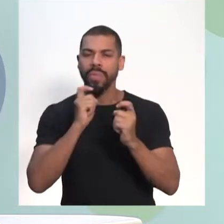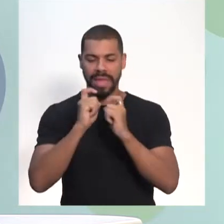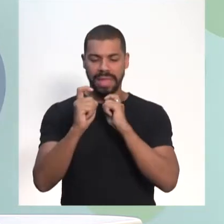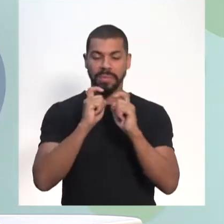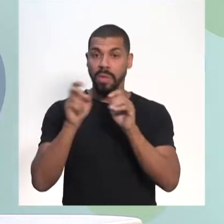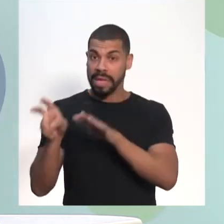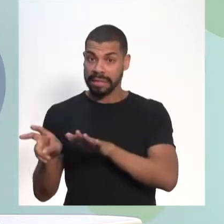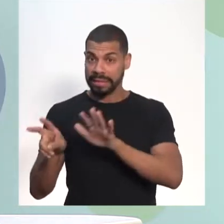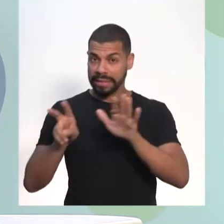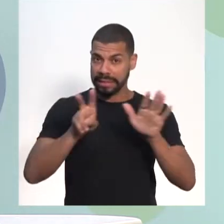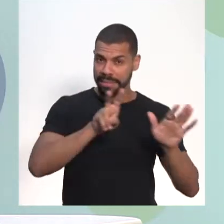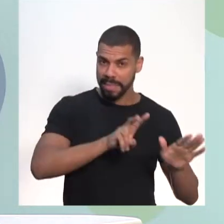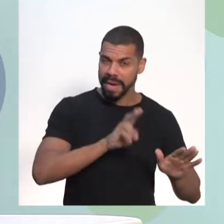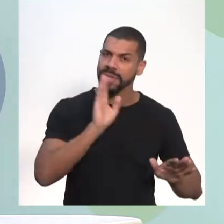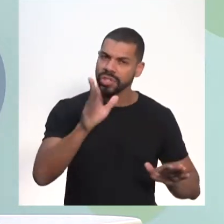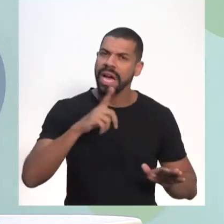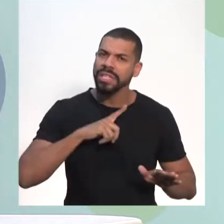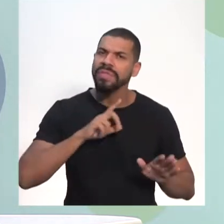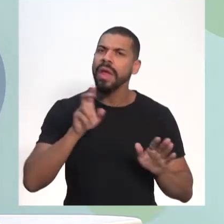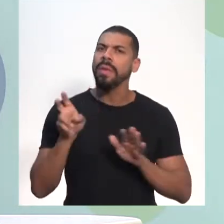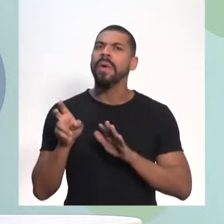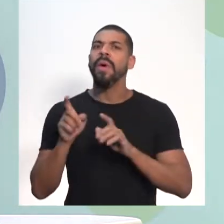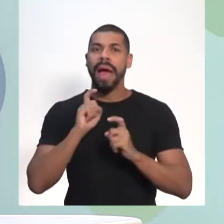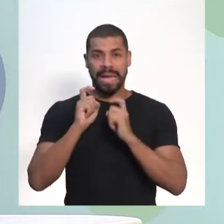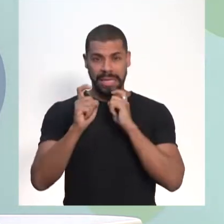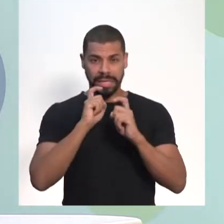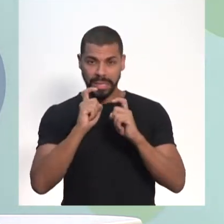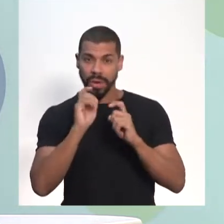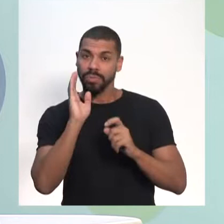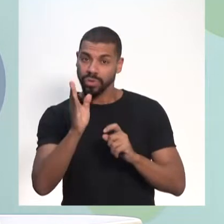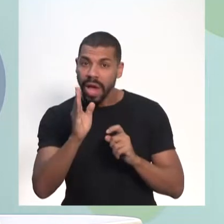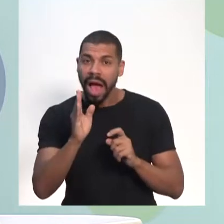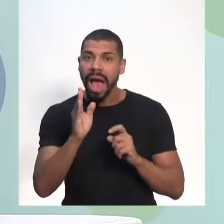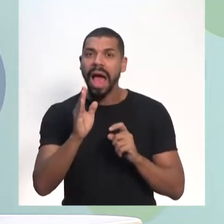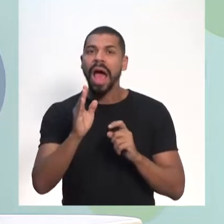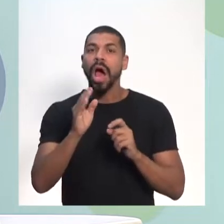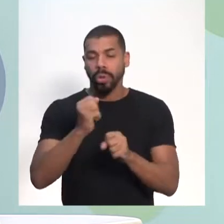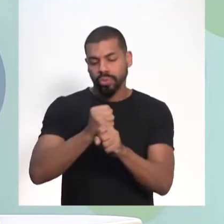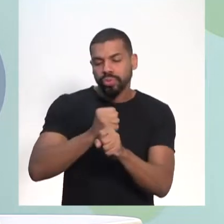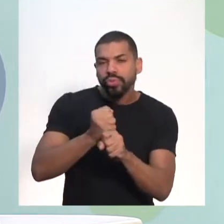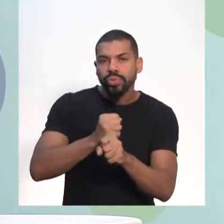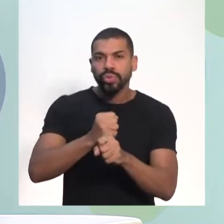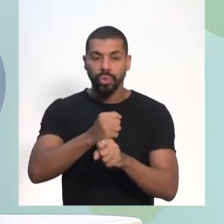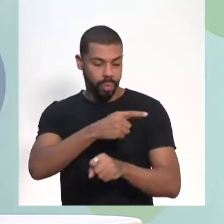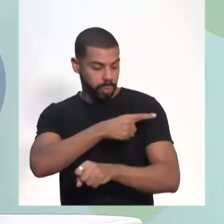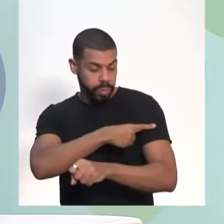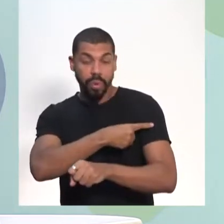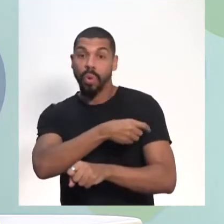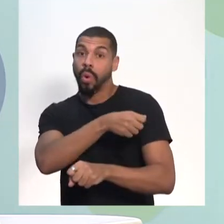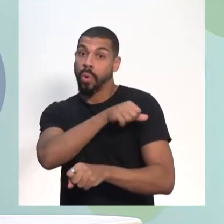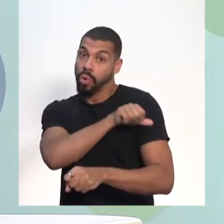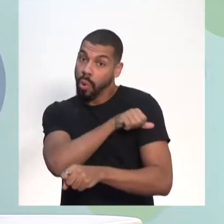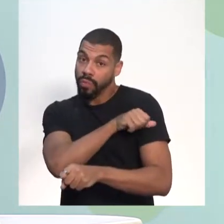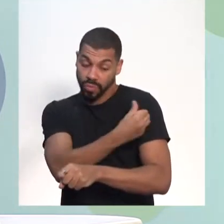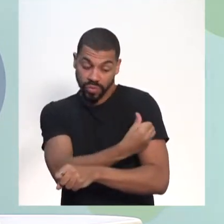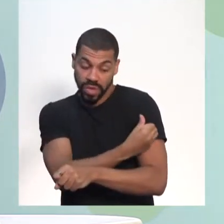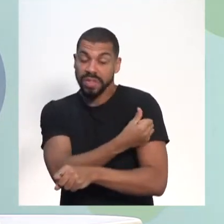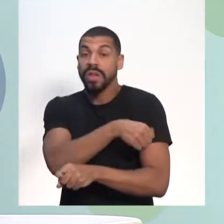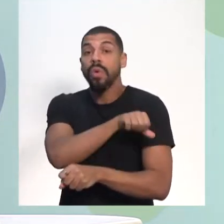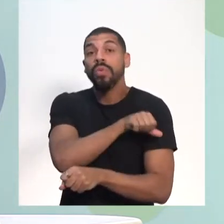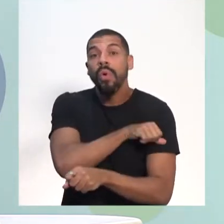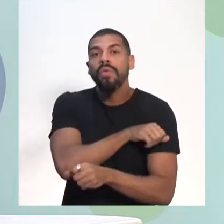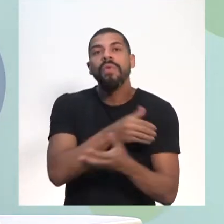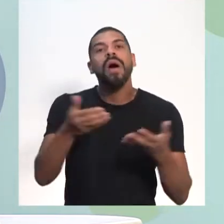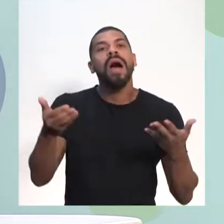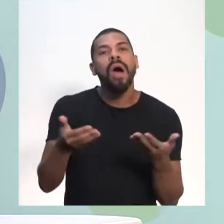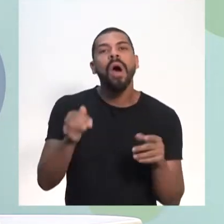Como nós já tivemos a ATPC dos anos finais e do ensino médio por área de conhecimento, desde terça, os